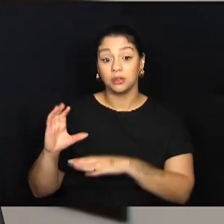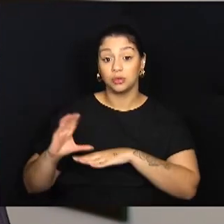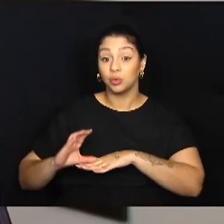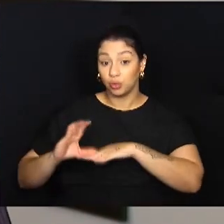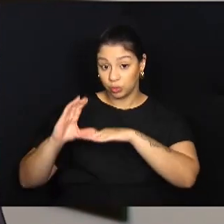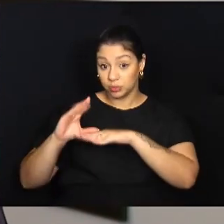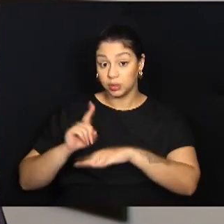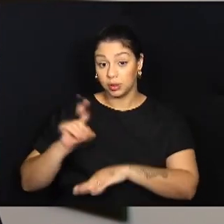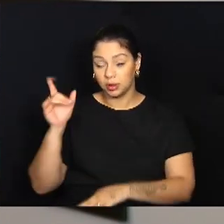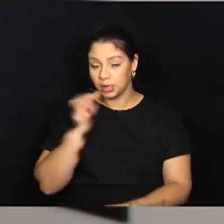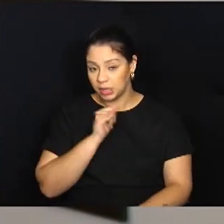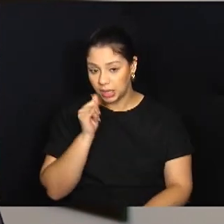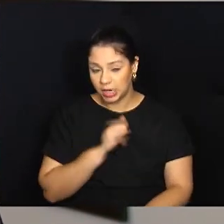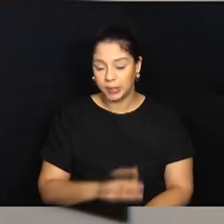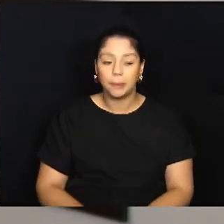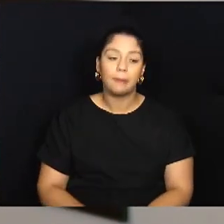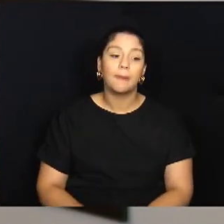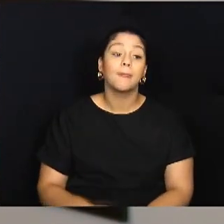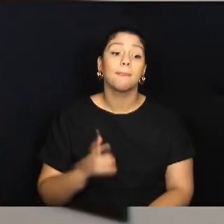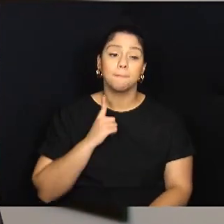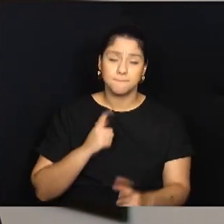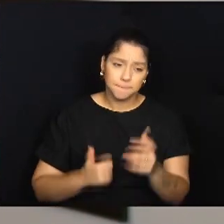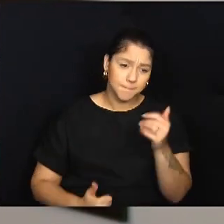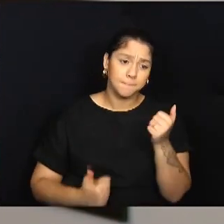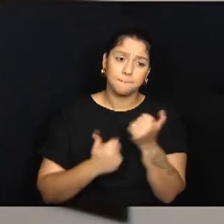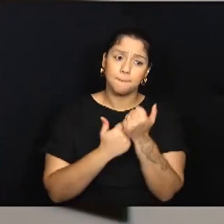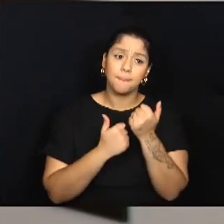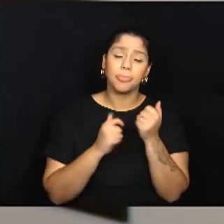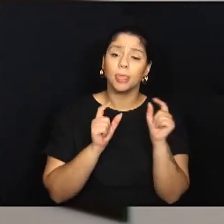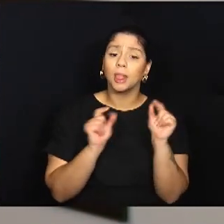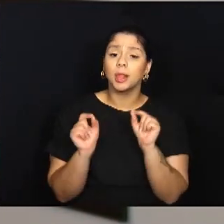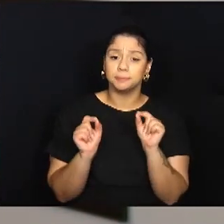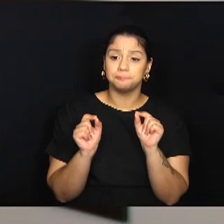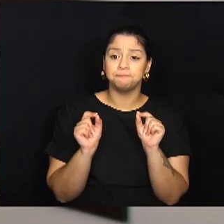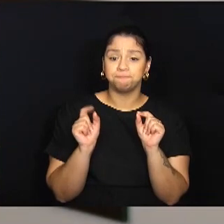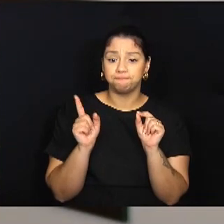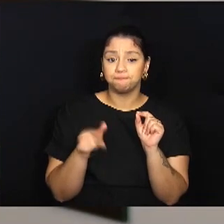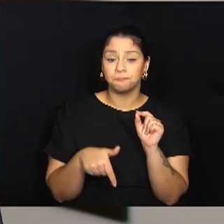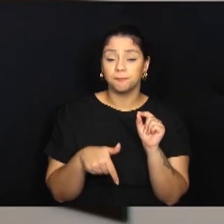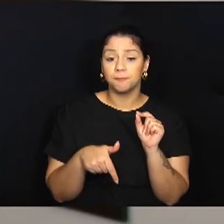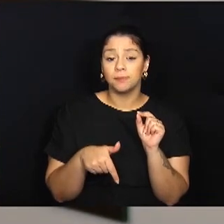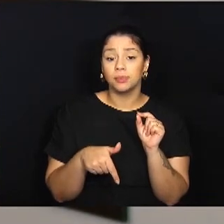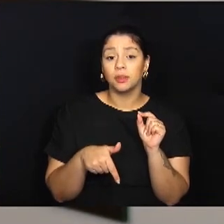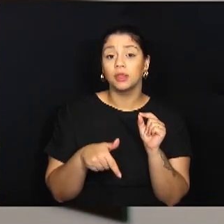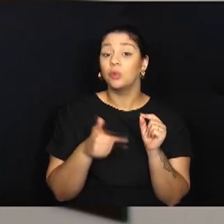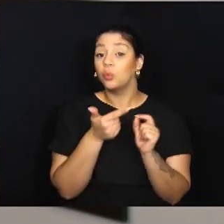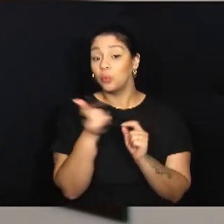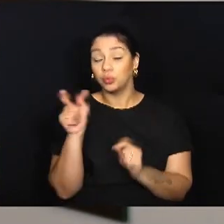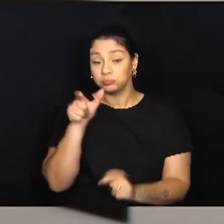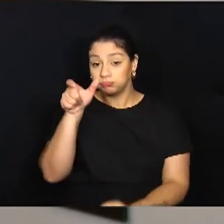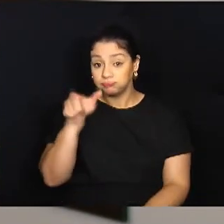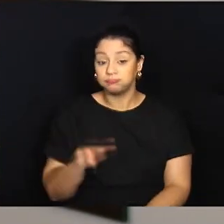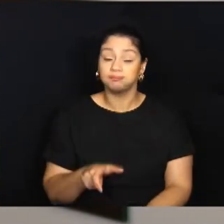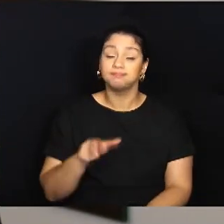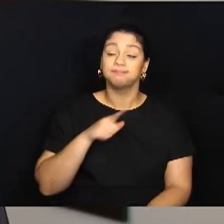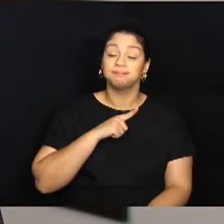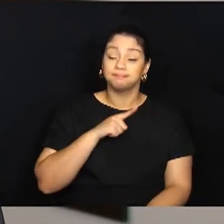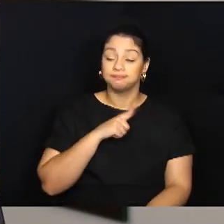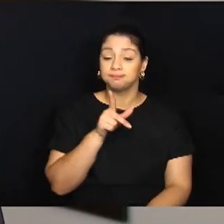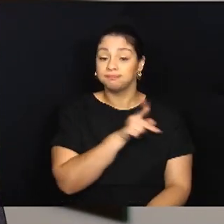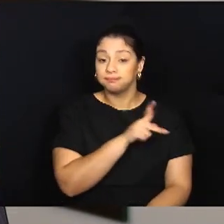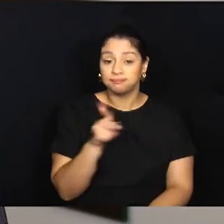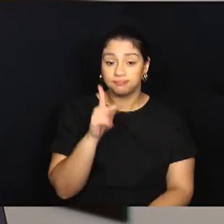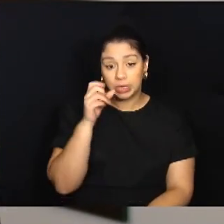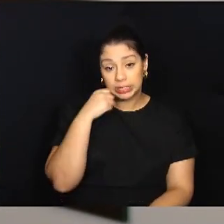fala na Itália, e com o apoio do Ignazio La Russa, que é a pessoa que preside o